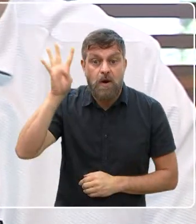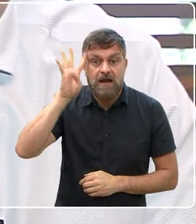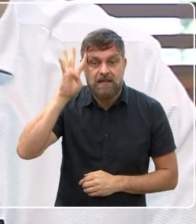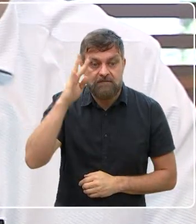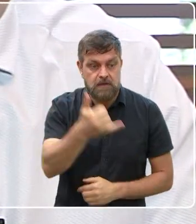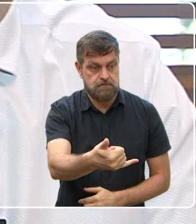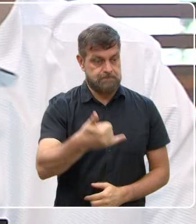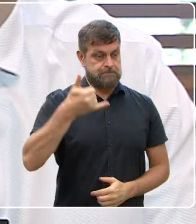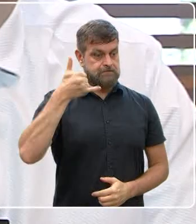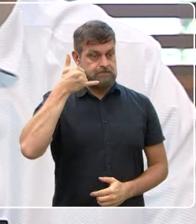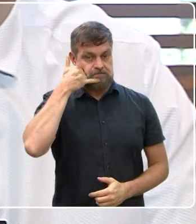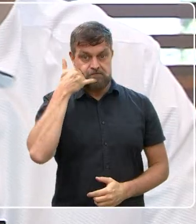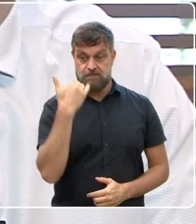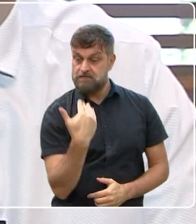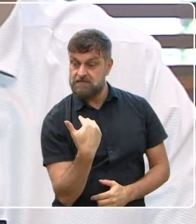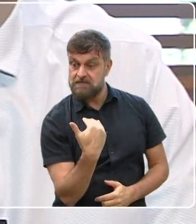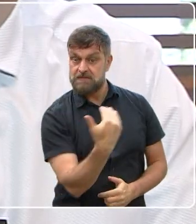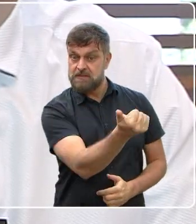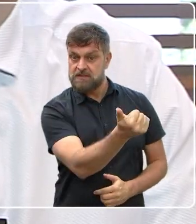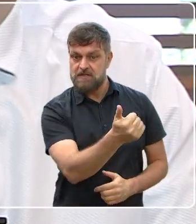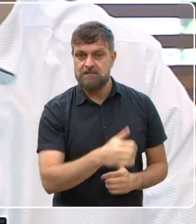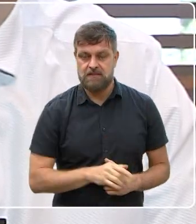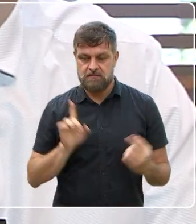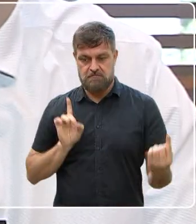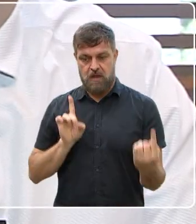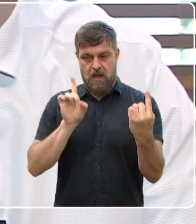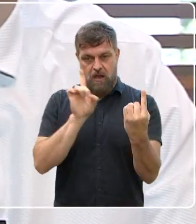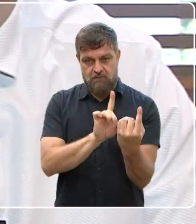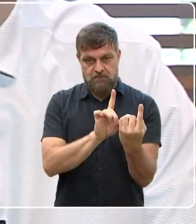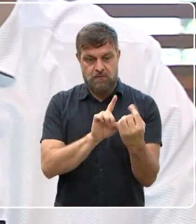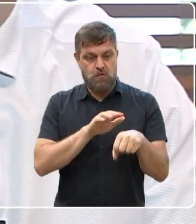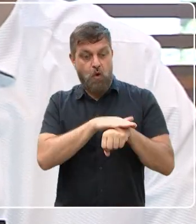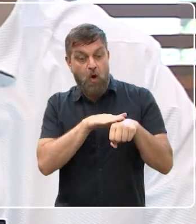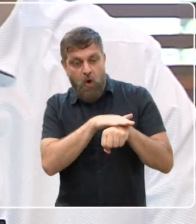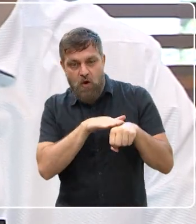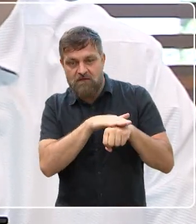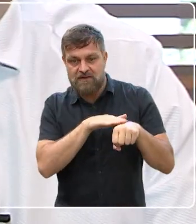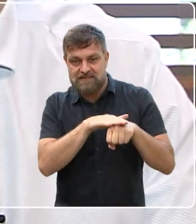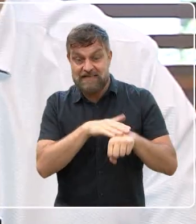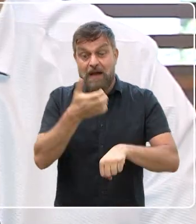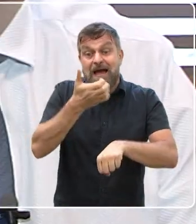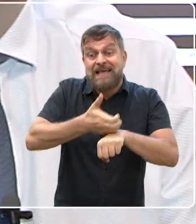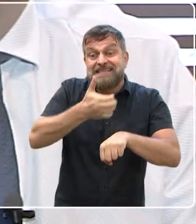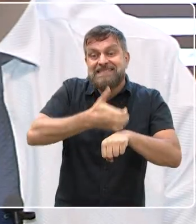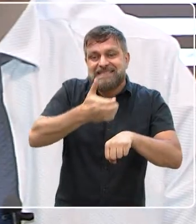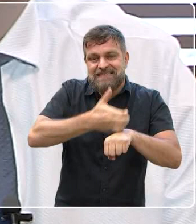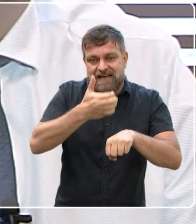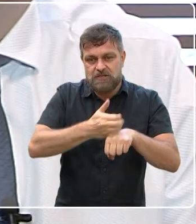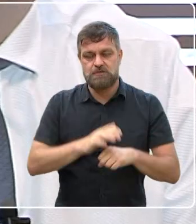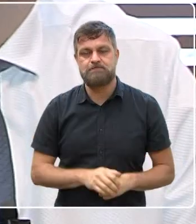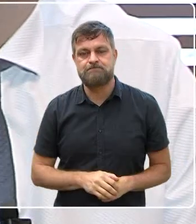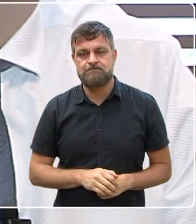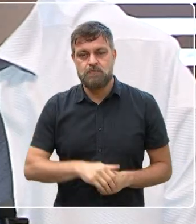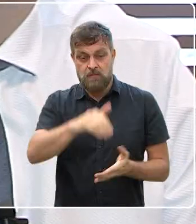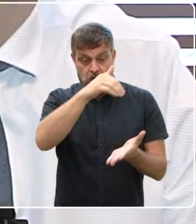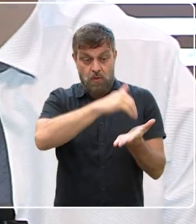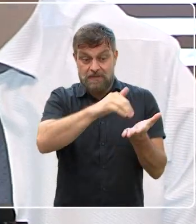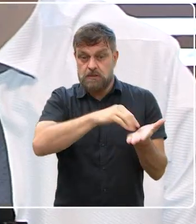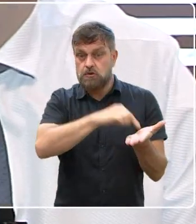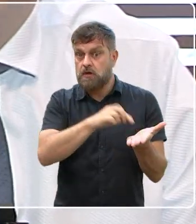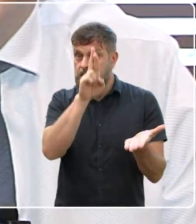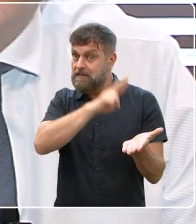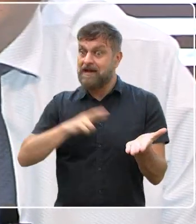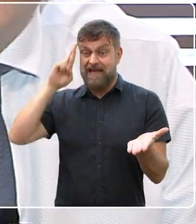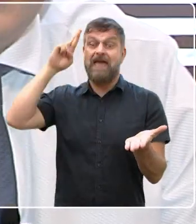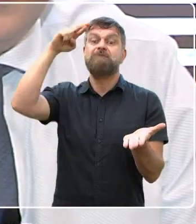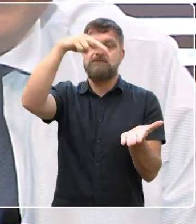quarta-feira eu recebi um telefonema para a gente fazer a primeira rodada de conversa para estágio. O escritório sempre foi uma grande